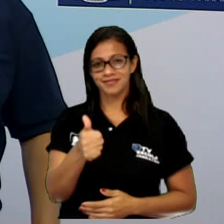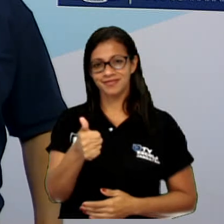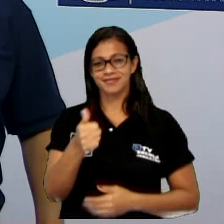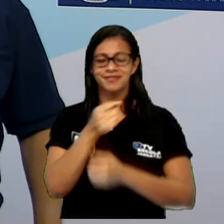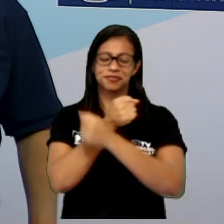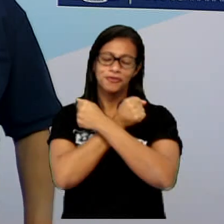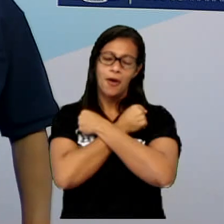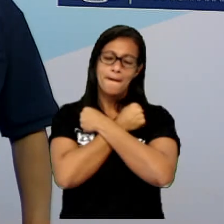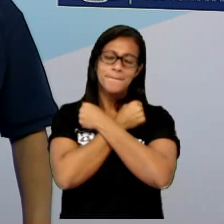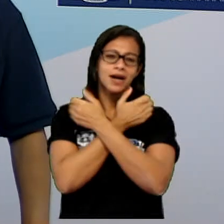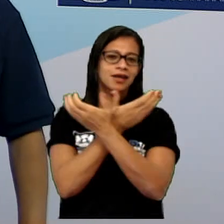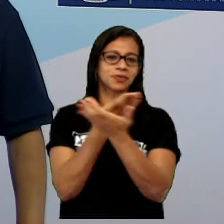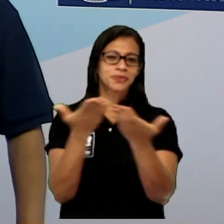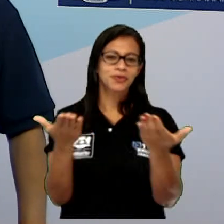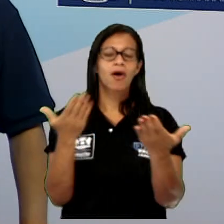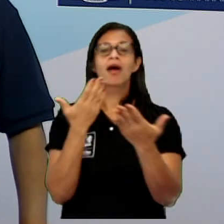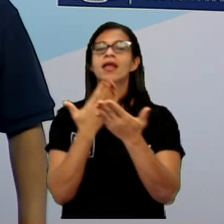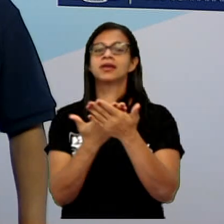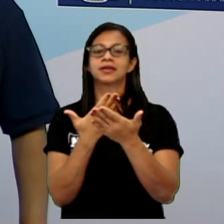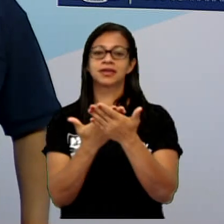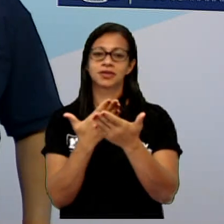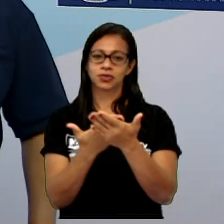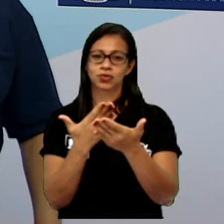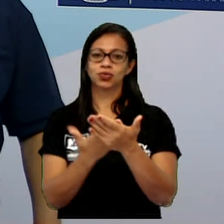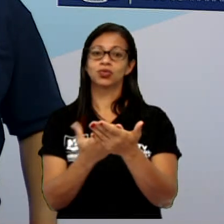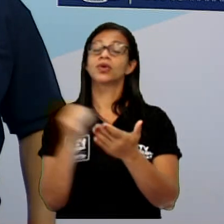certo? E estudem. Estudar é